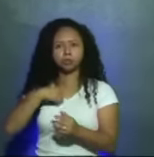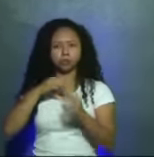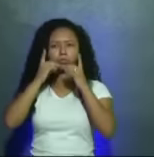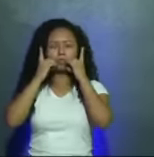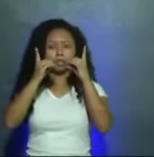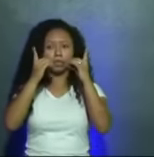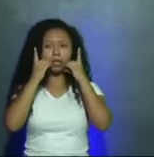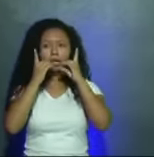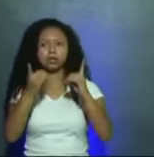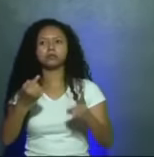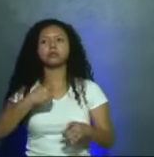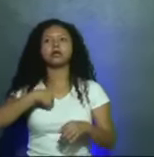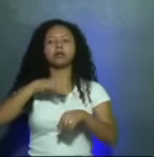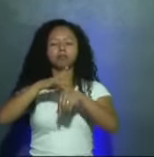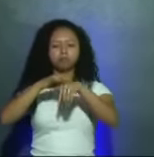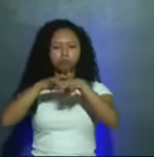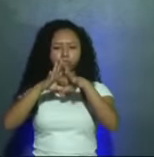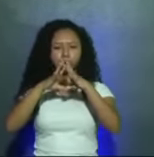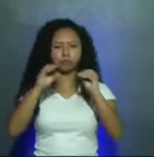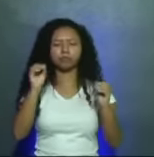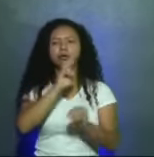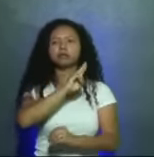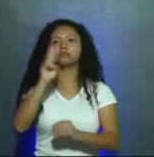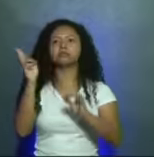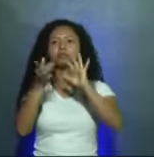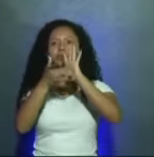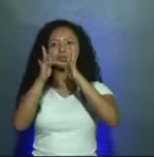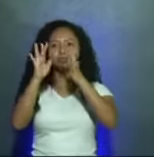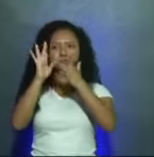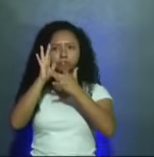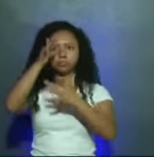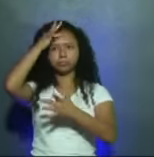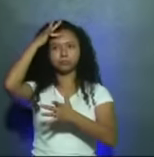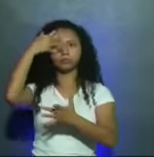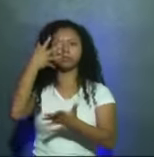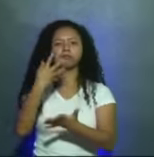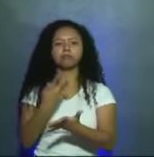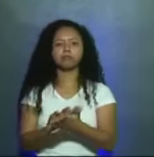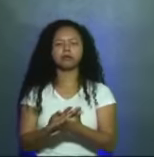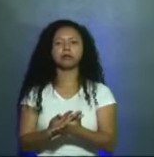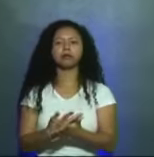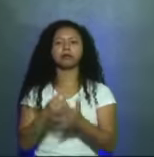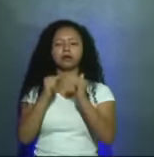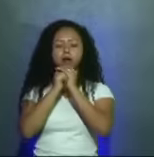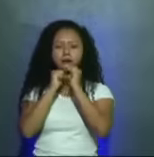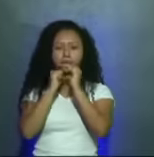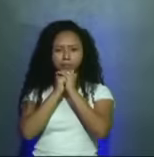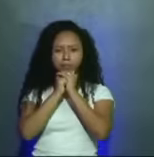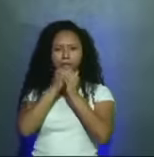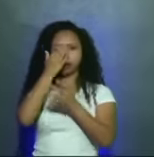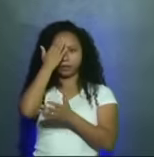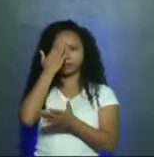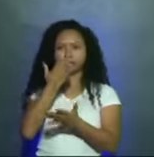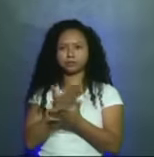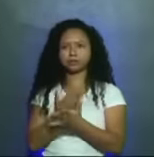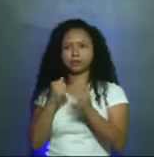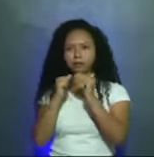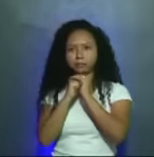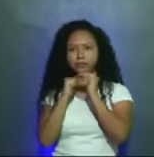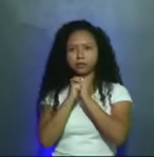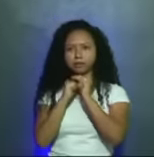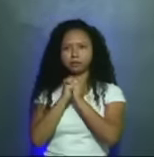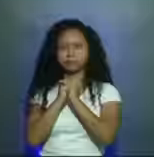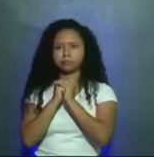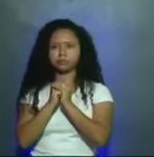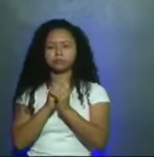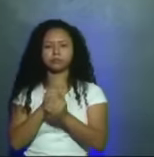que eu fui curada. Amém. Em nome de Jesus. Amém. Pela fé. Pela fé. Toma posse. Toma posse. Mais alguém